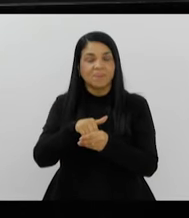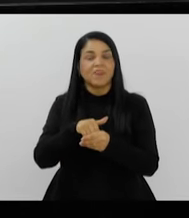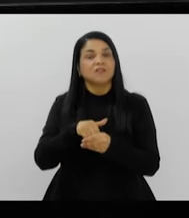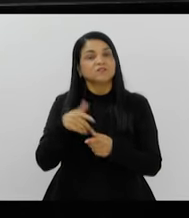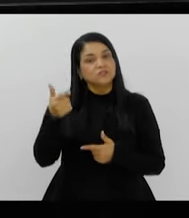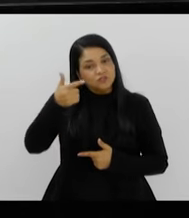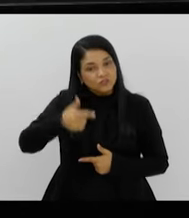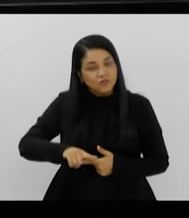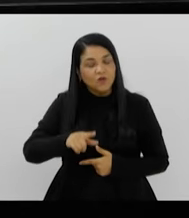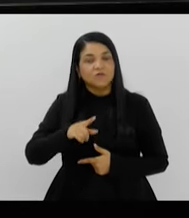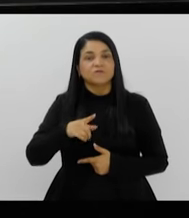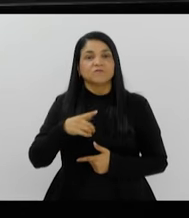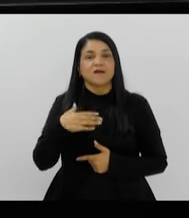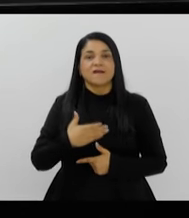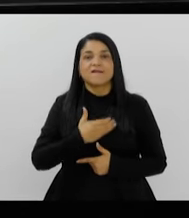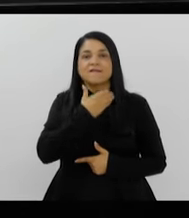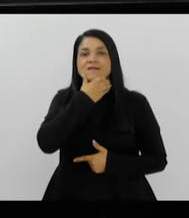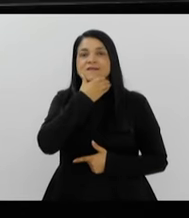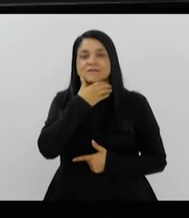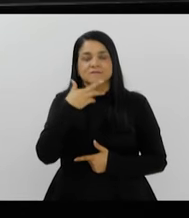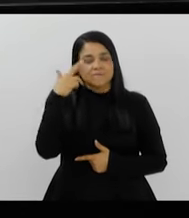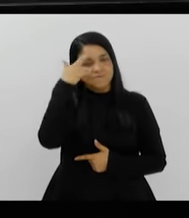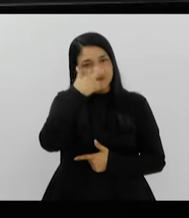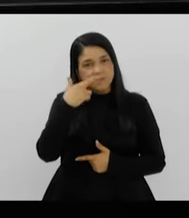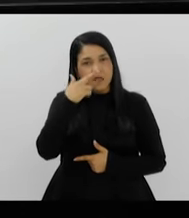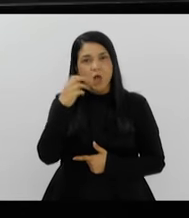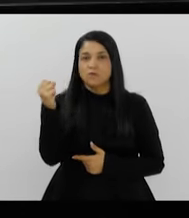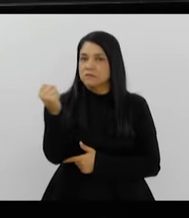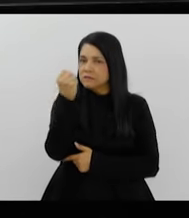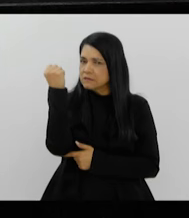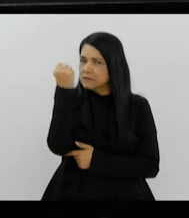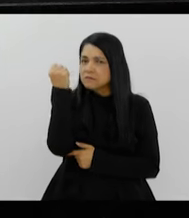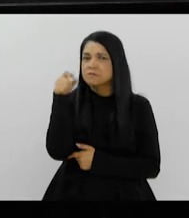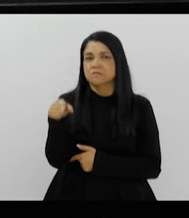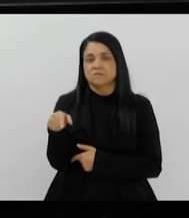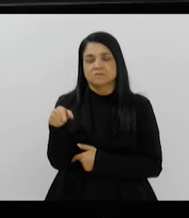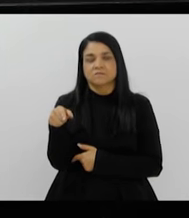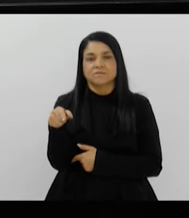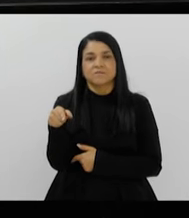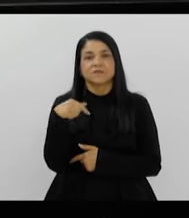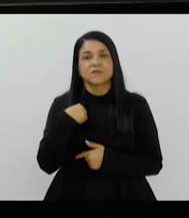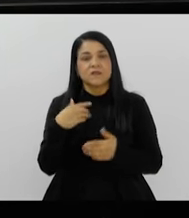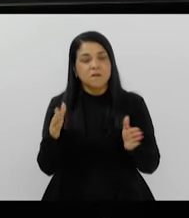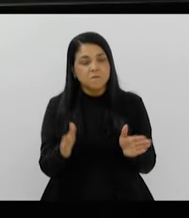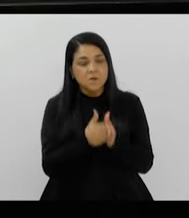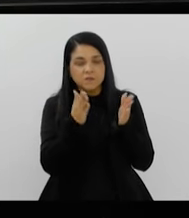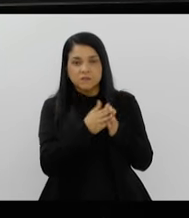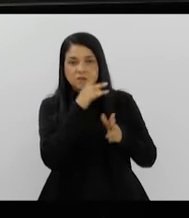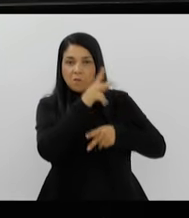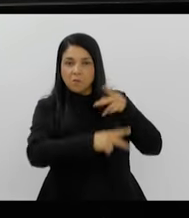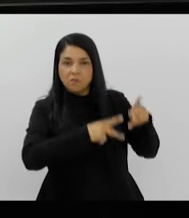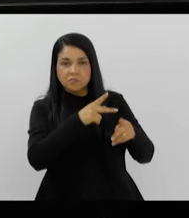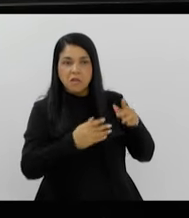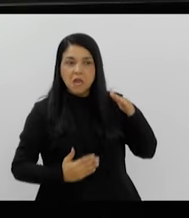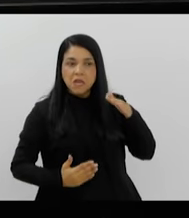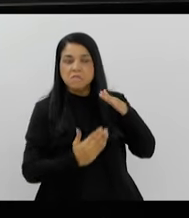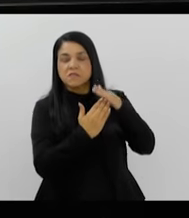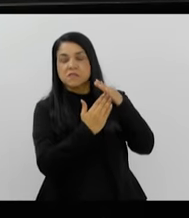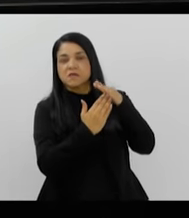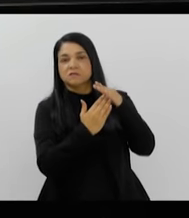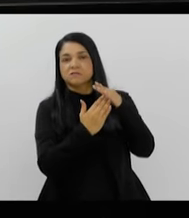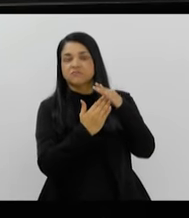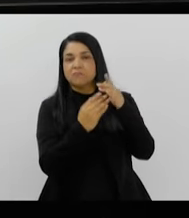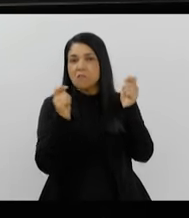de uma crise fiscal muito séria. Empobrecer o cidadão e limitar a sua capacidade de compras